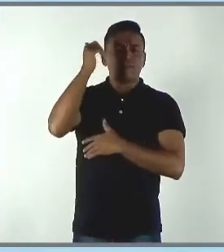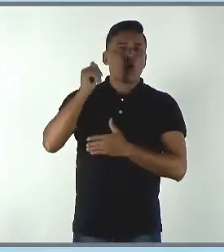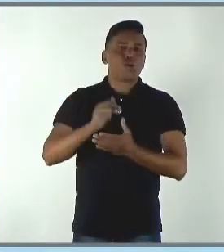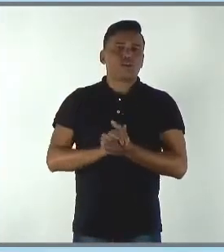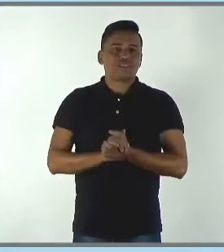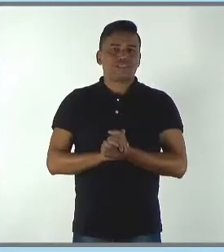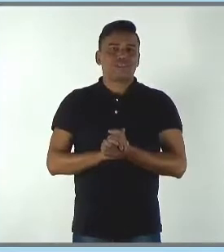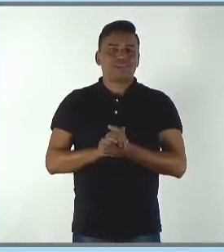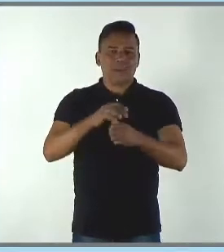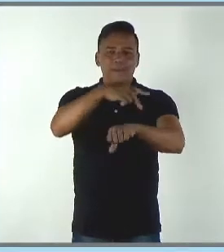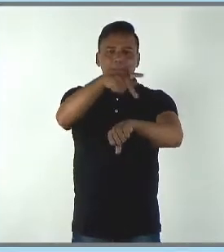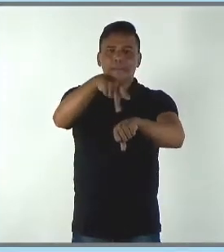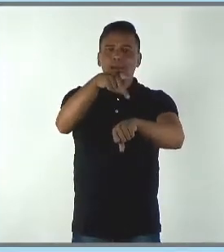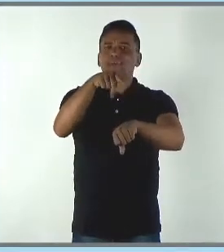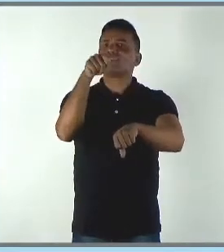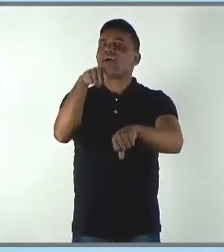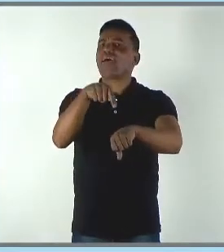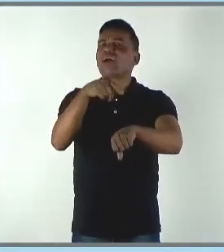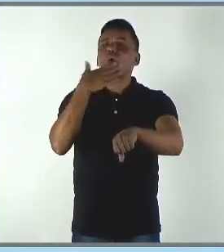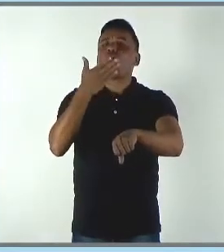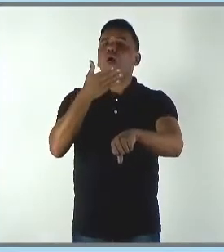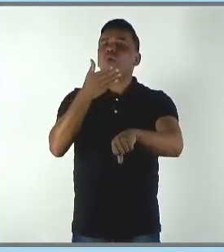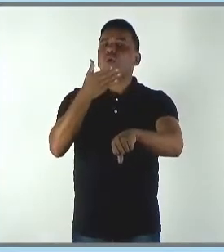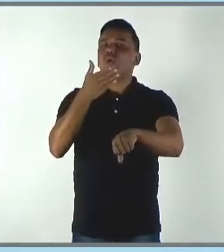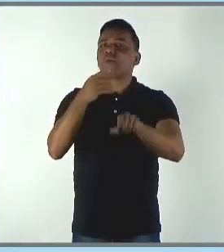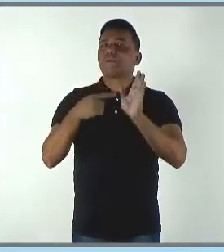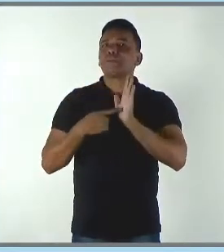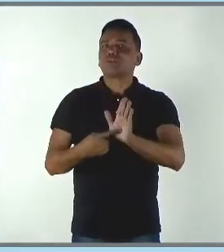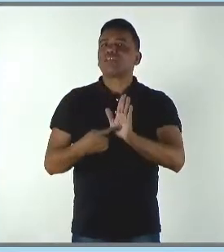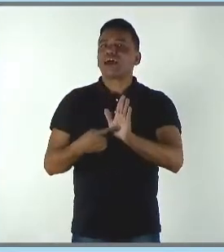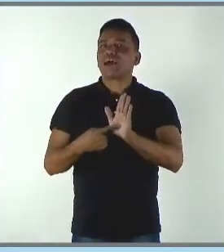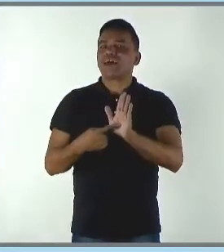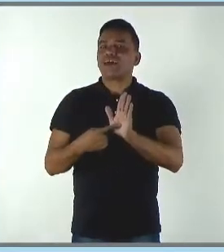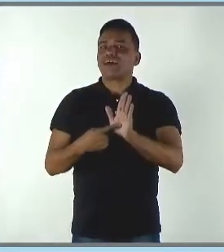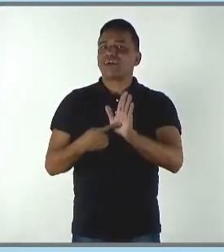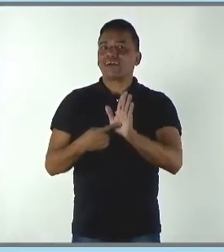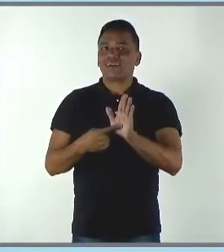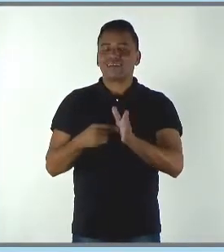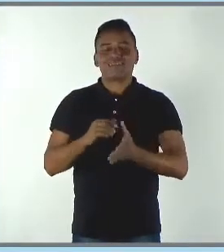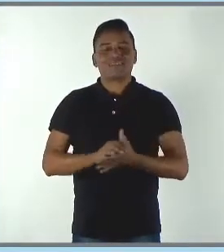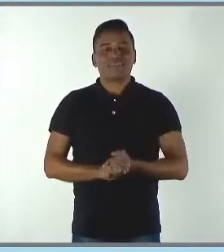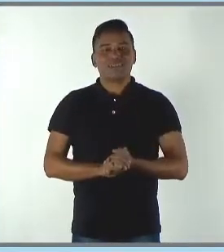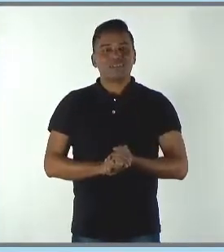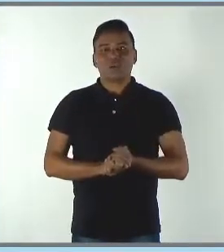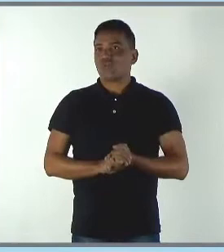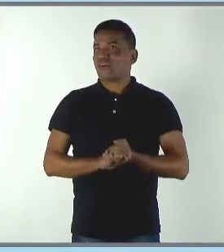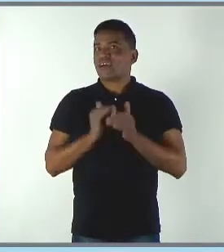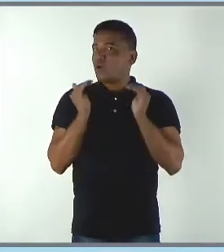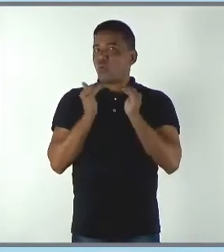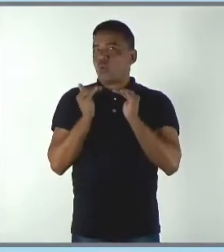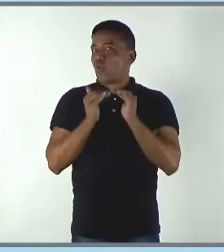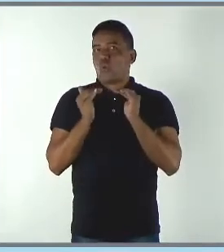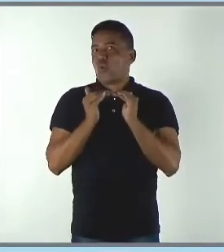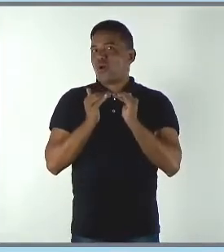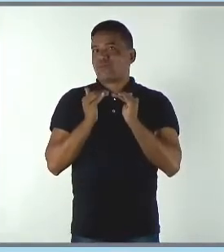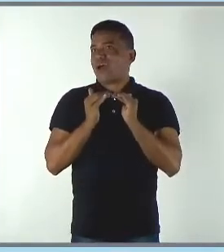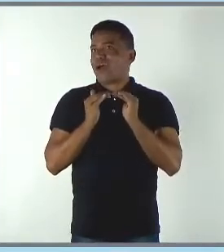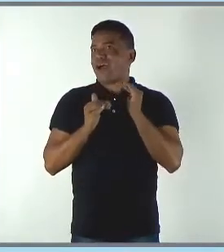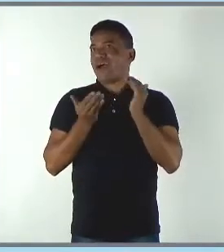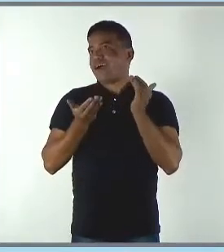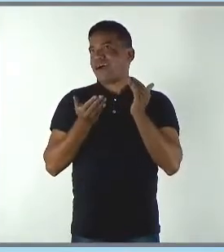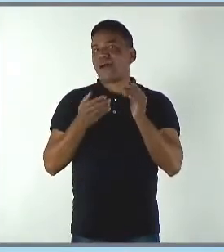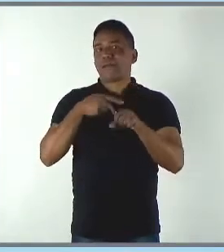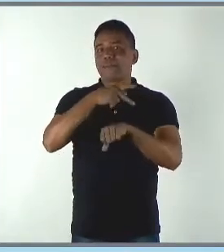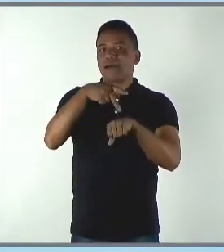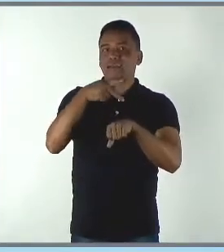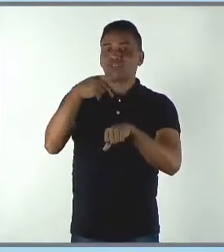editora pretende desenhar? Não vai coincidir, obviamente, com um país traçado, desenhado por